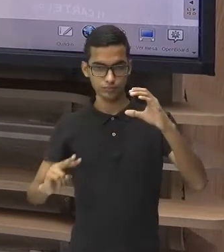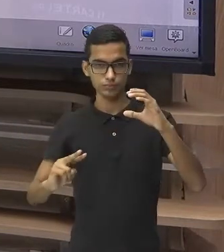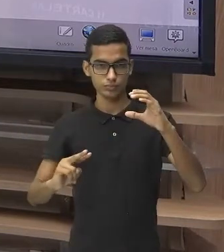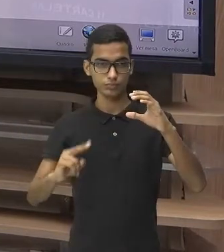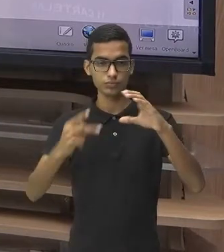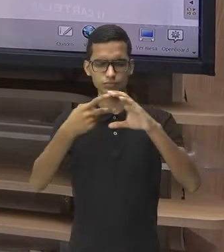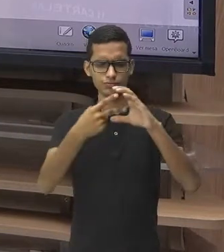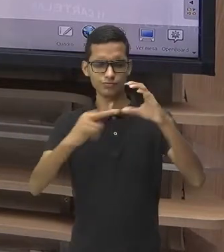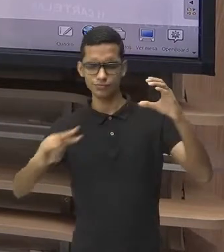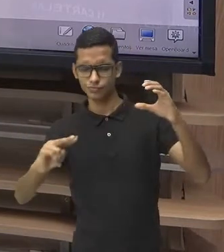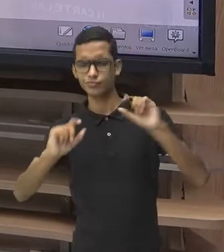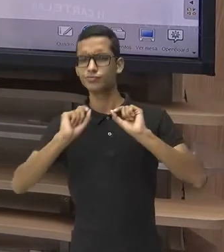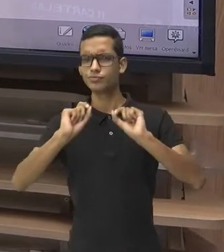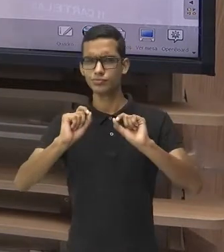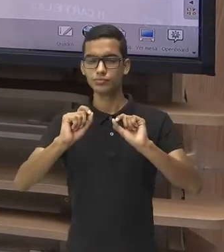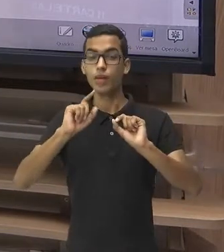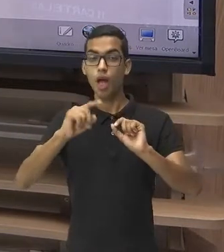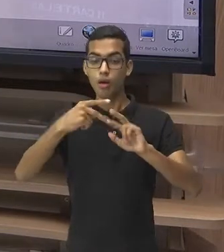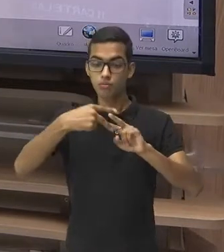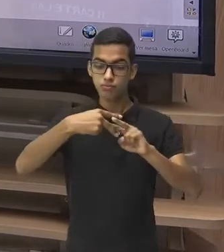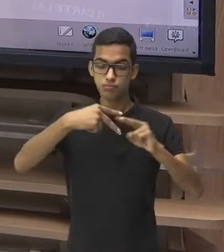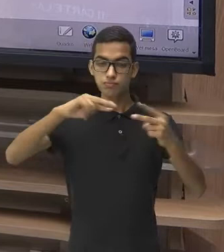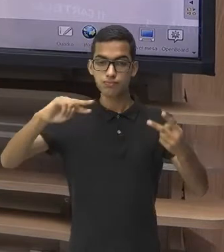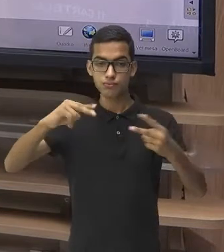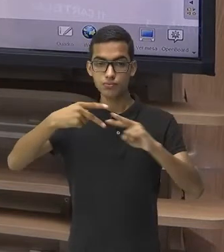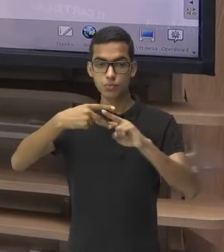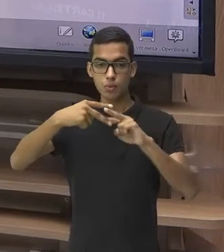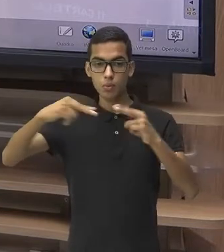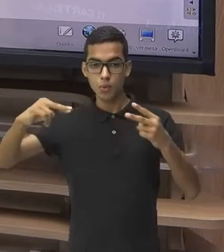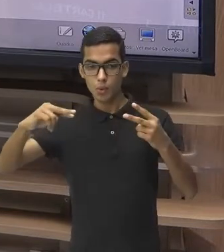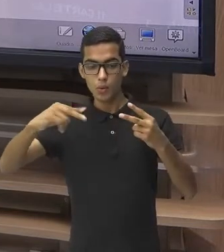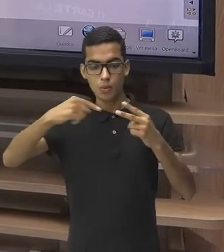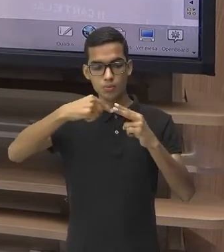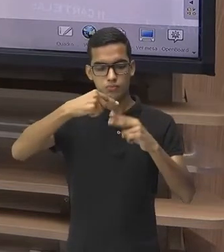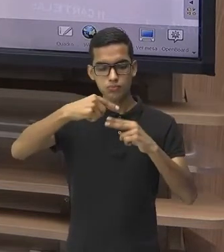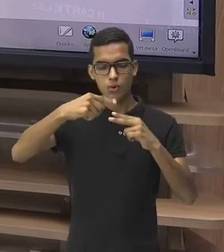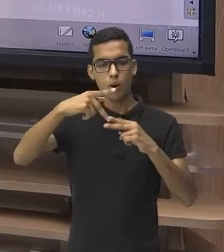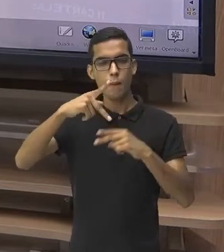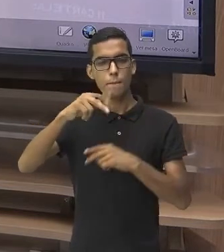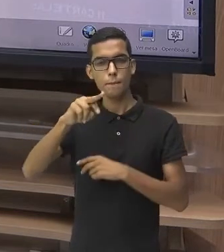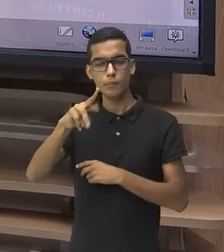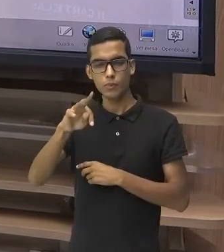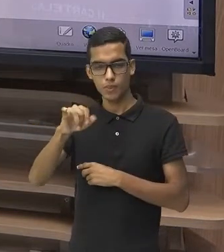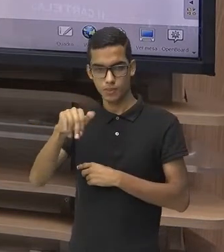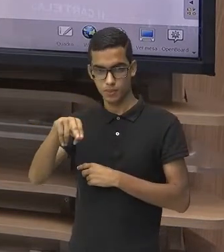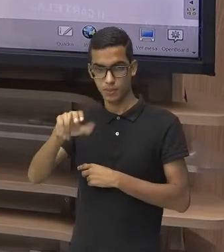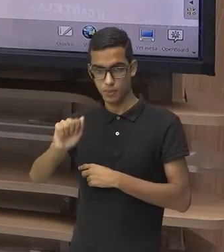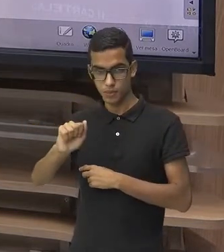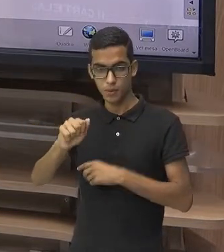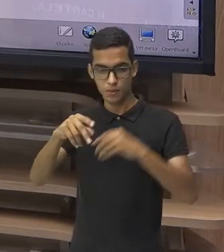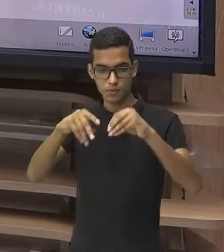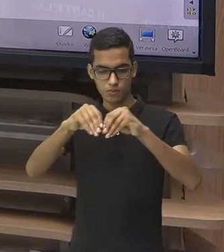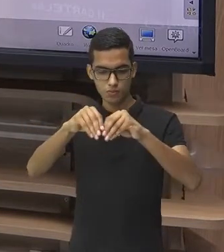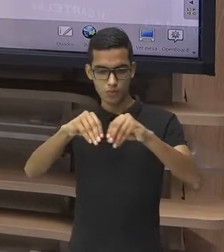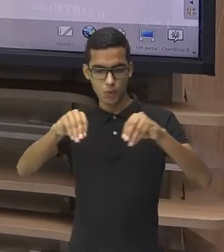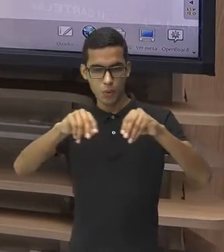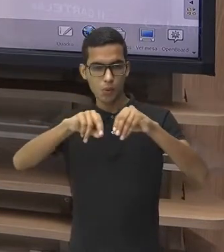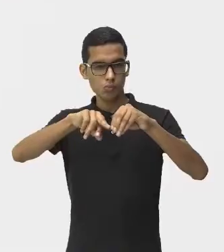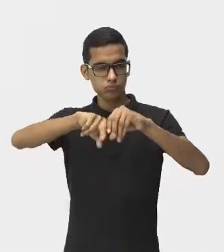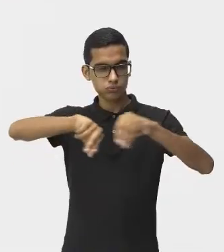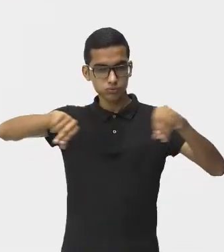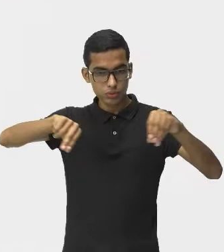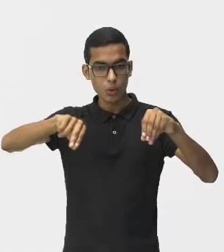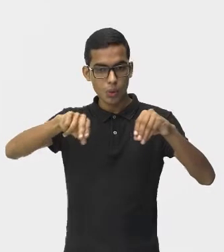DNA enrolado ali naquela proteína chamada de histona e aí ele fica nesse formato. Tá? Então vamos observar